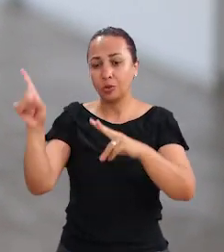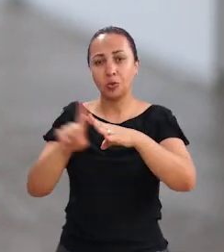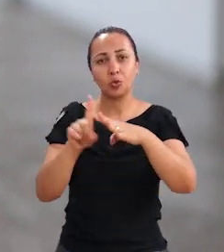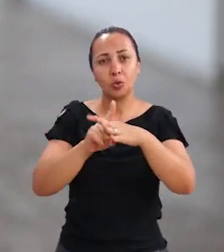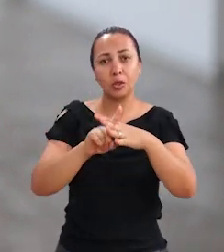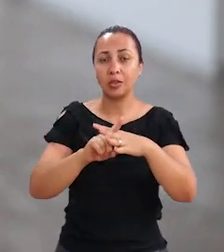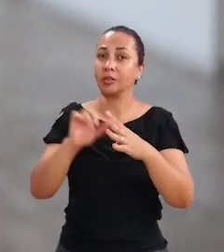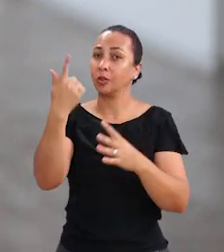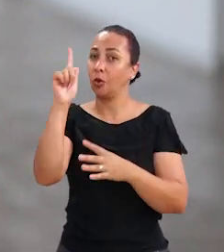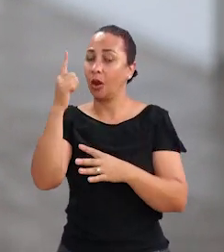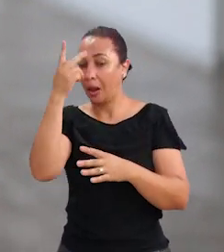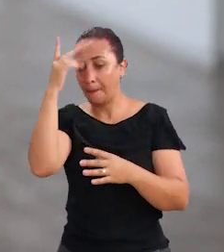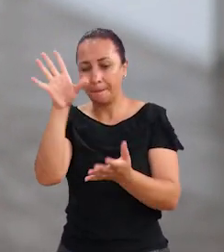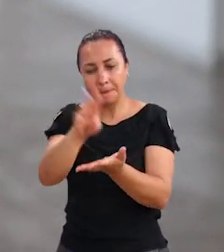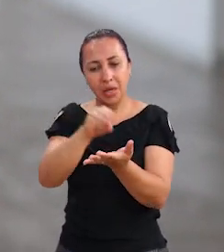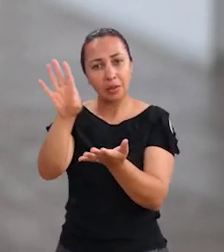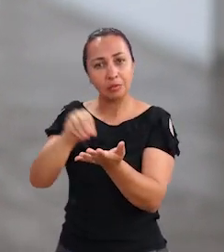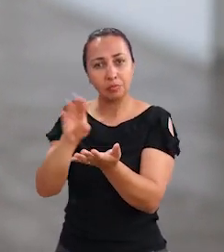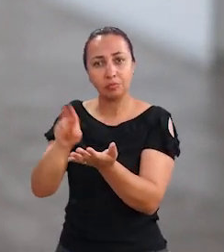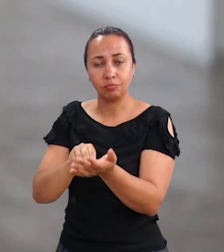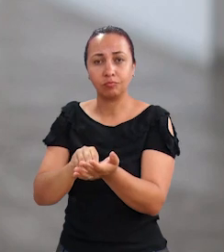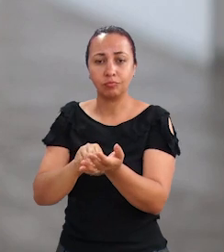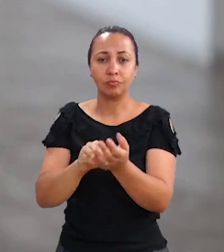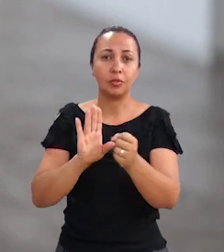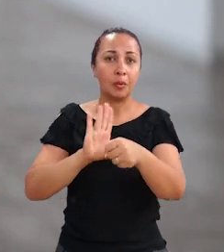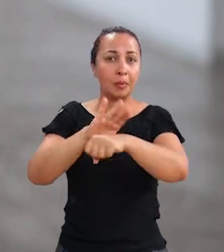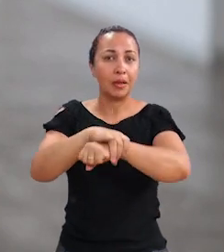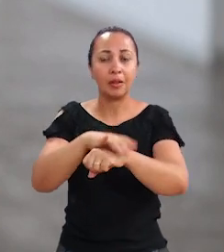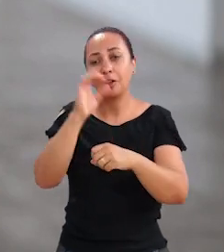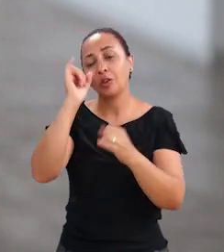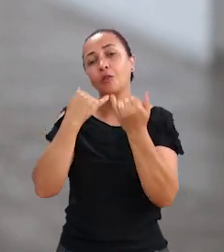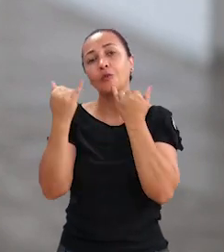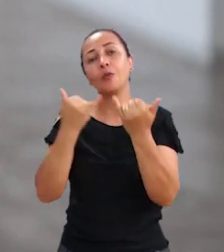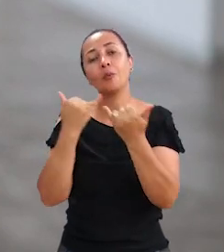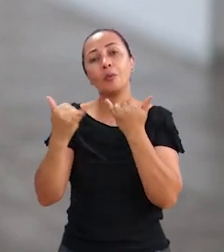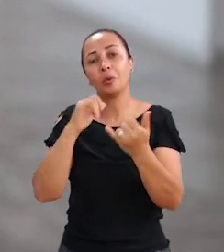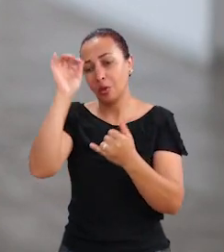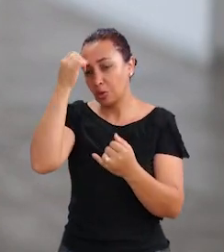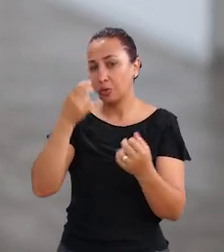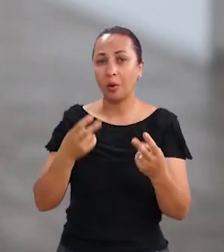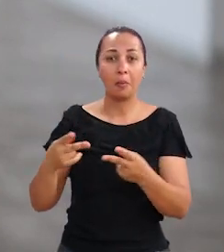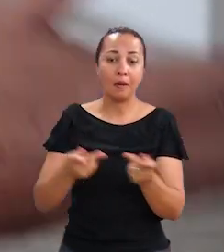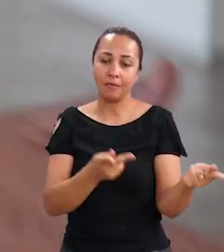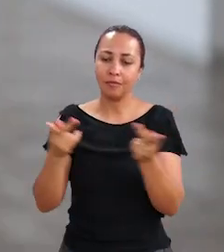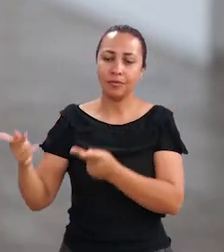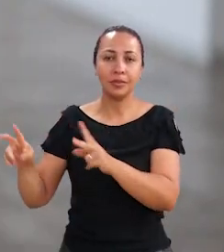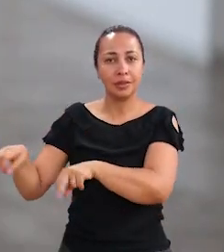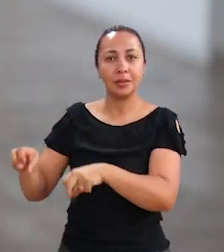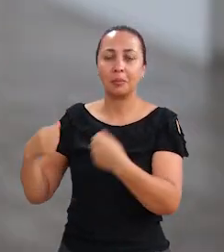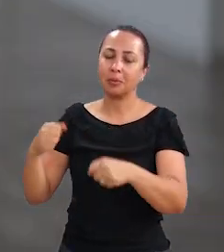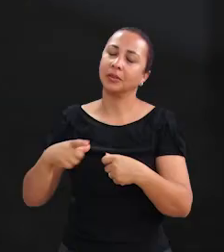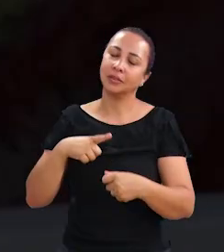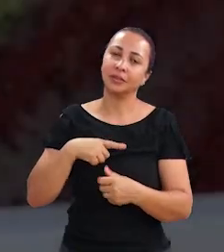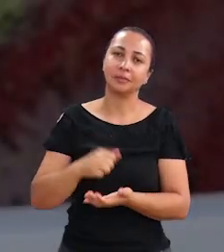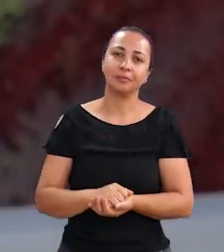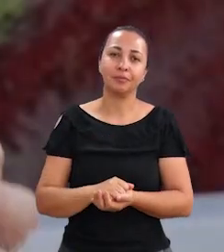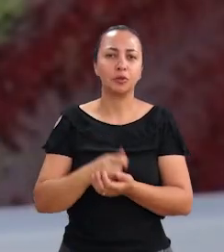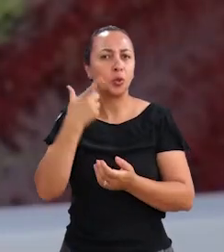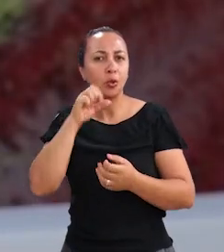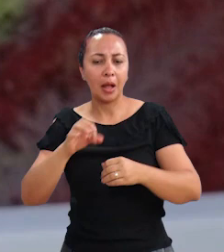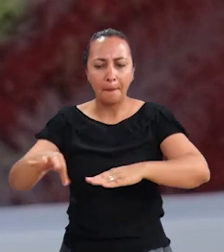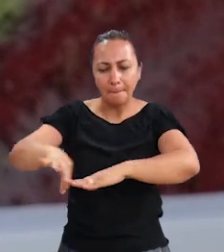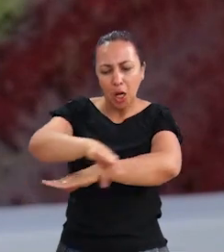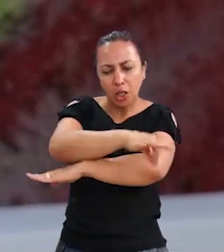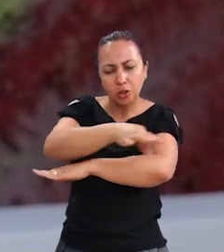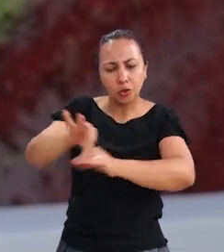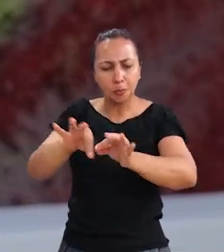de profissionais de geologia para te extrair desse material informações que só uma visita a campo poderia dar. Você consegue